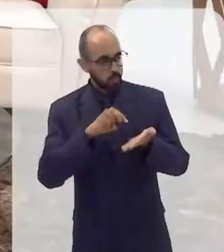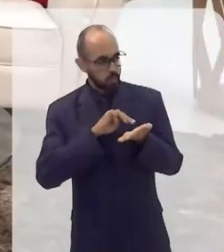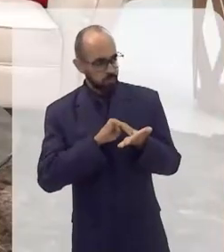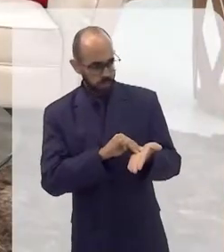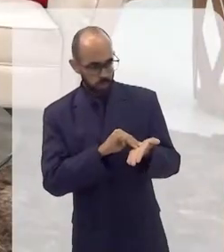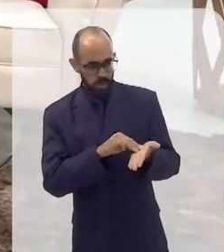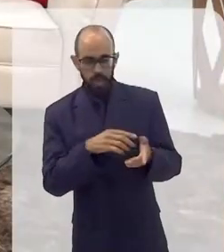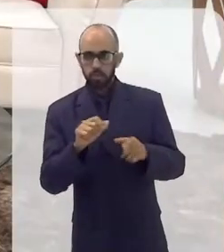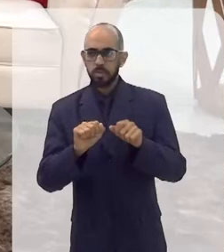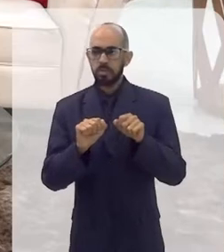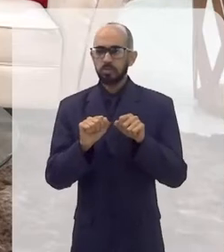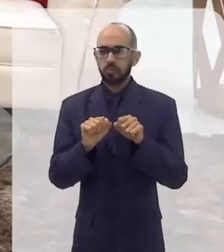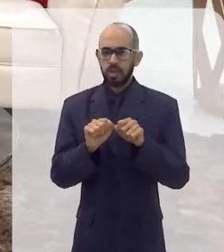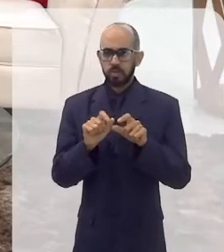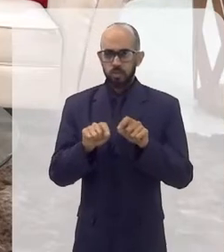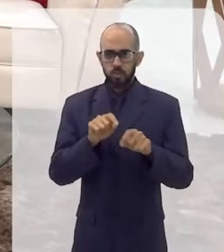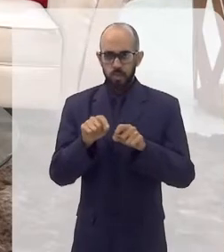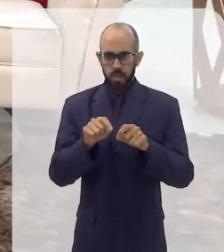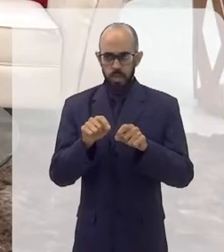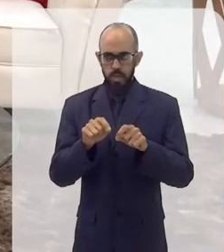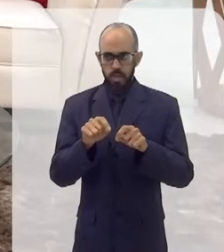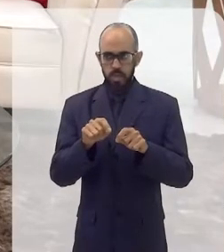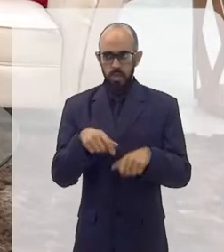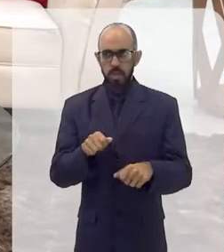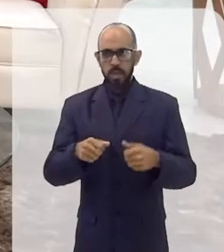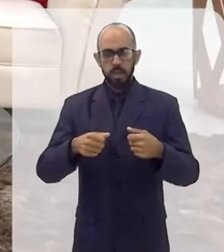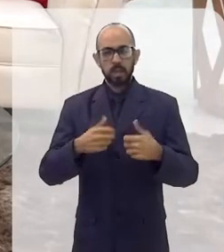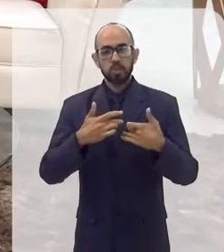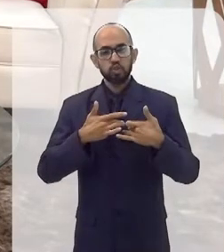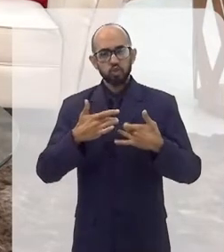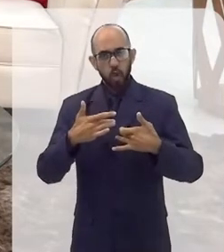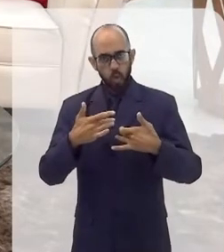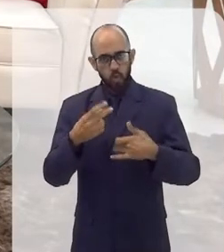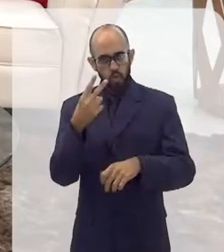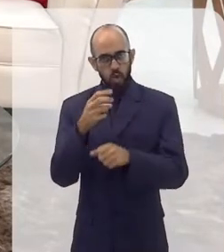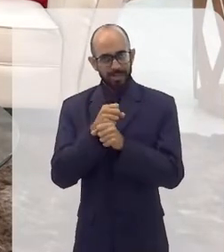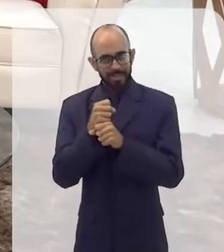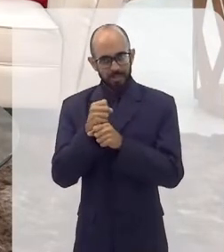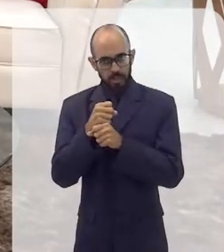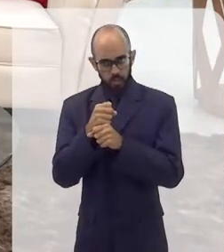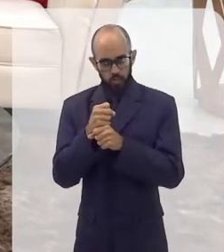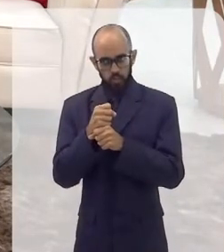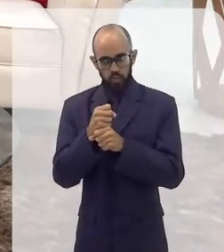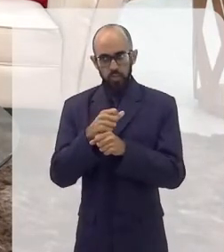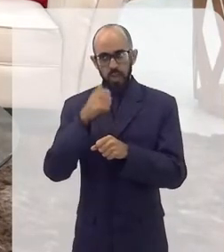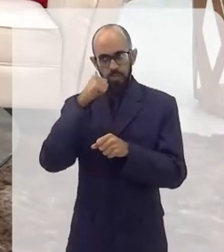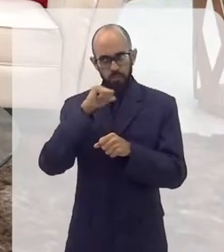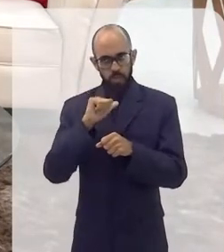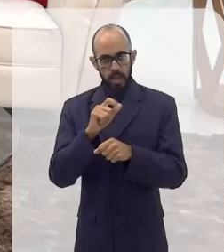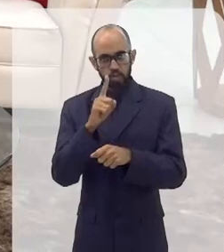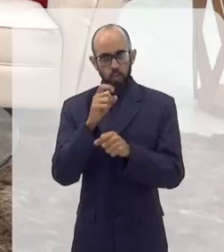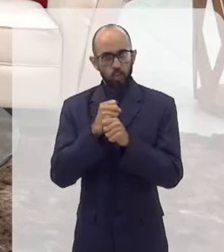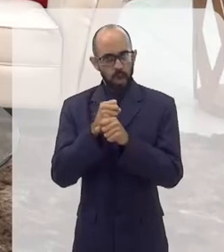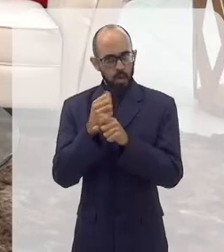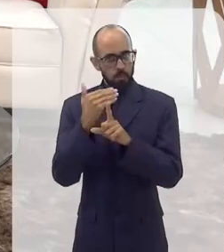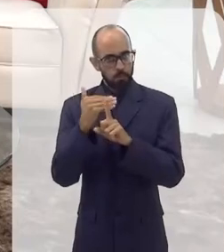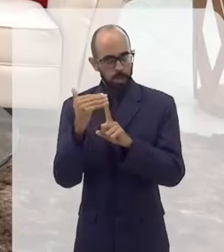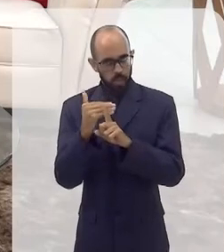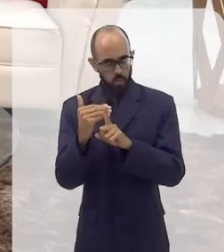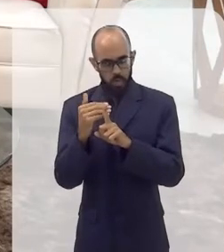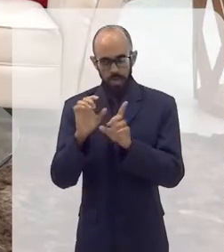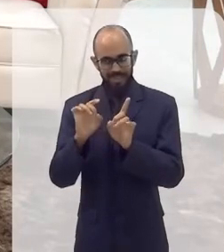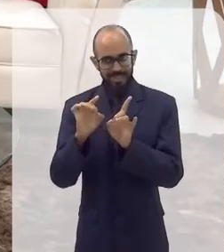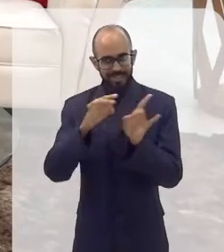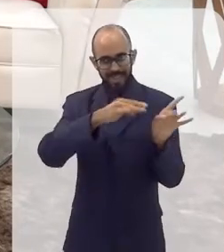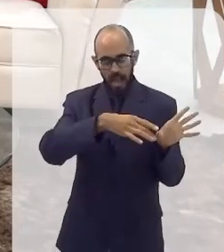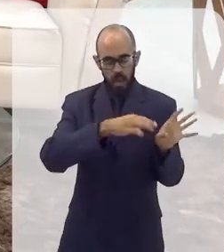missionários, eles doam 2 anos, os rapazes, da sua vida, e as moças 1 ano e meio. eles deixam todos os